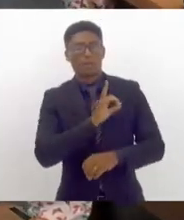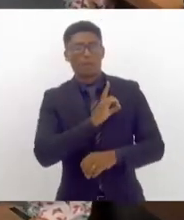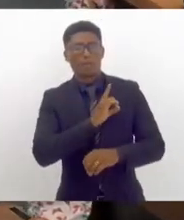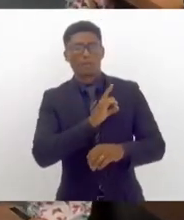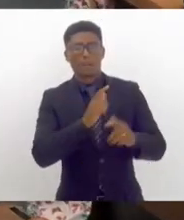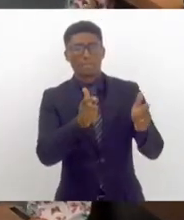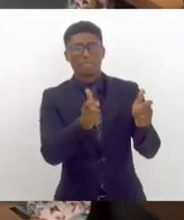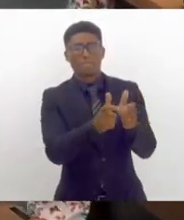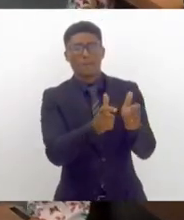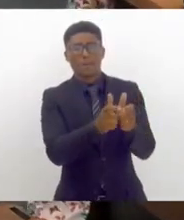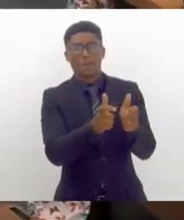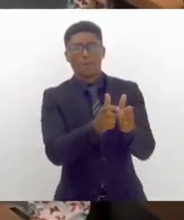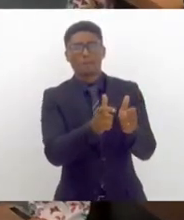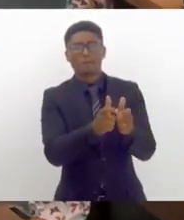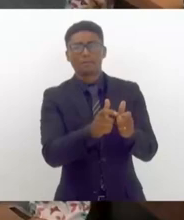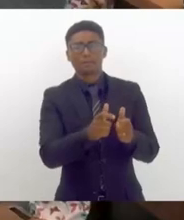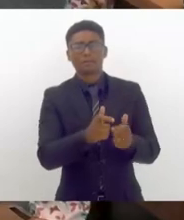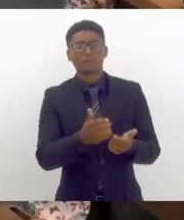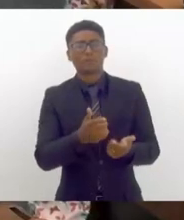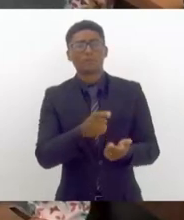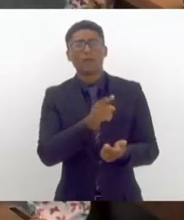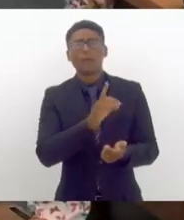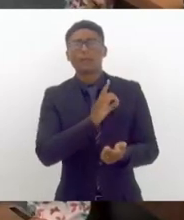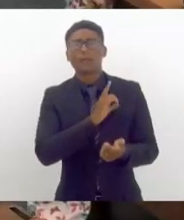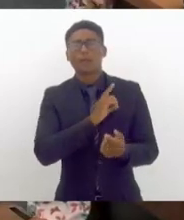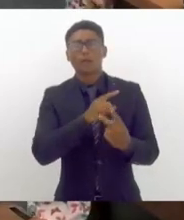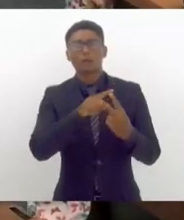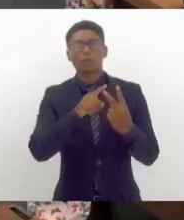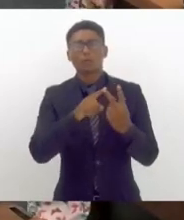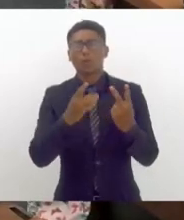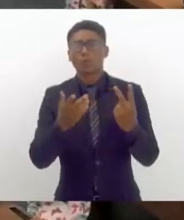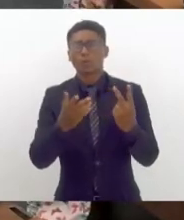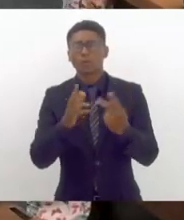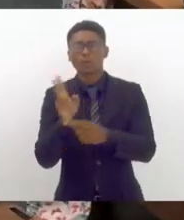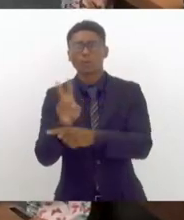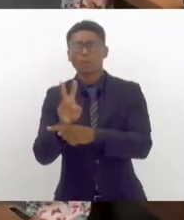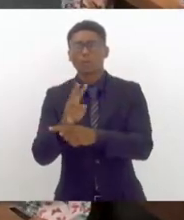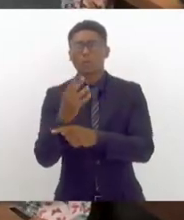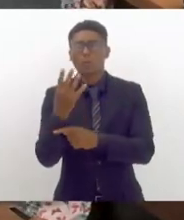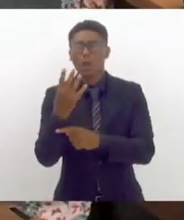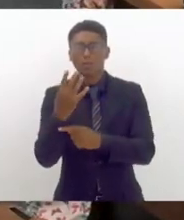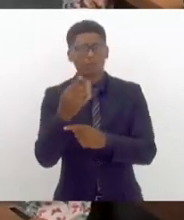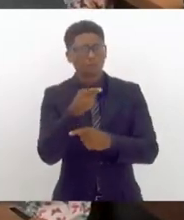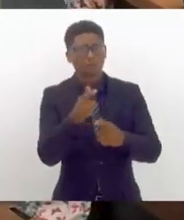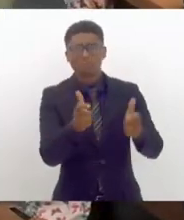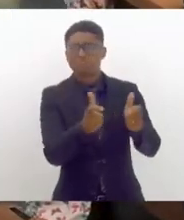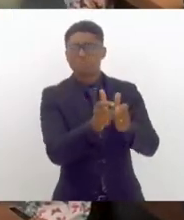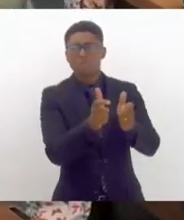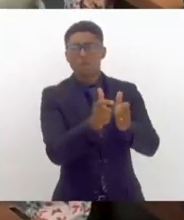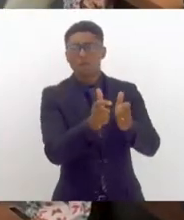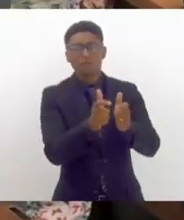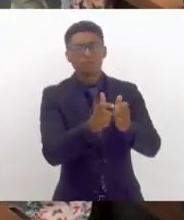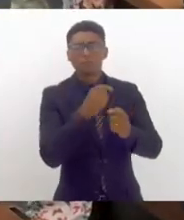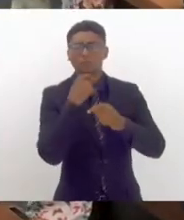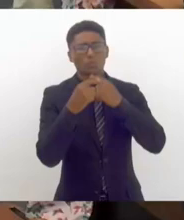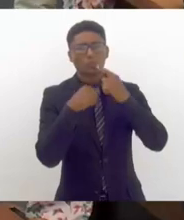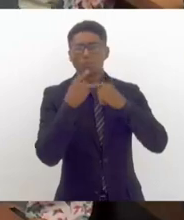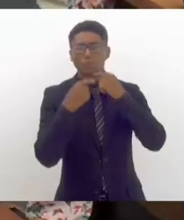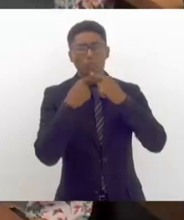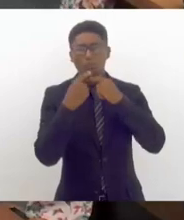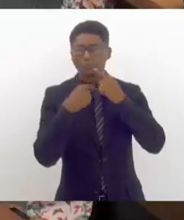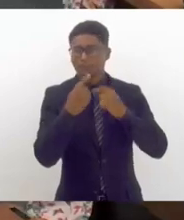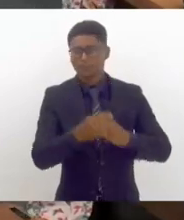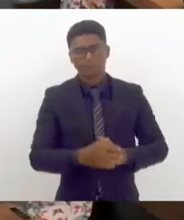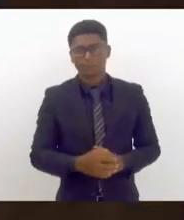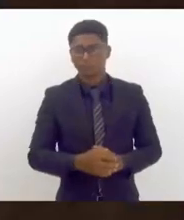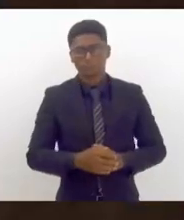com 2 delegados, 4 inspetores, ou seja, uma coisa muito pequenininha, não dava conta,